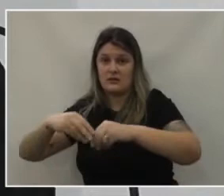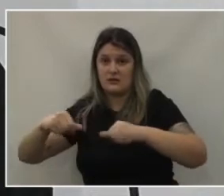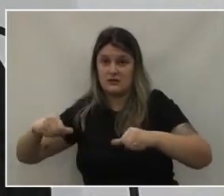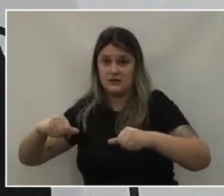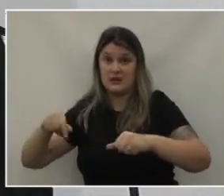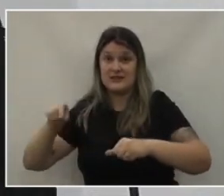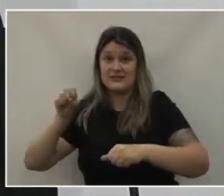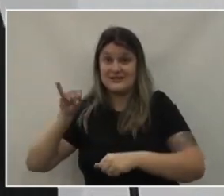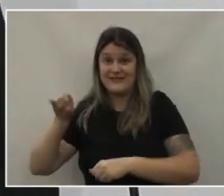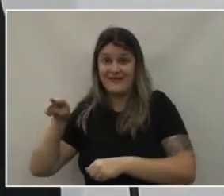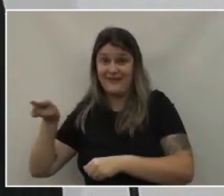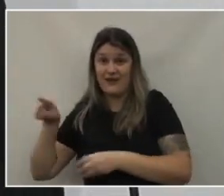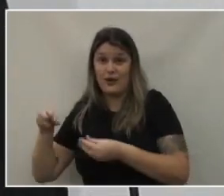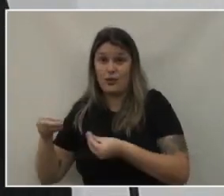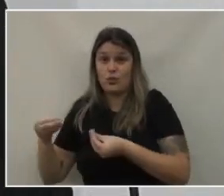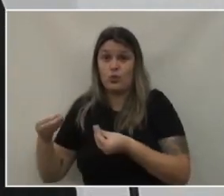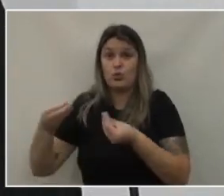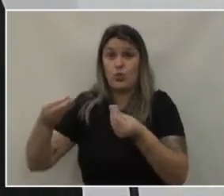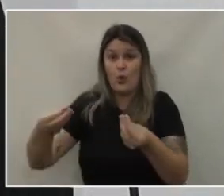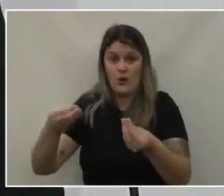de doação,